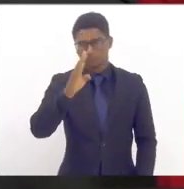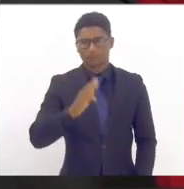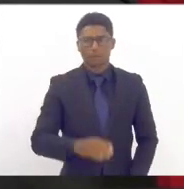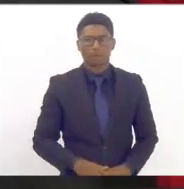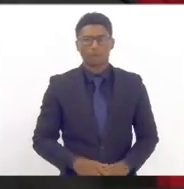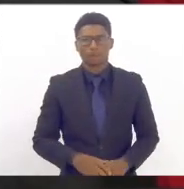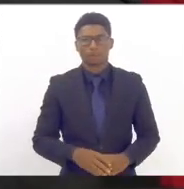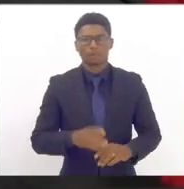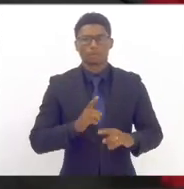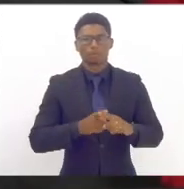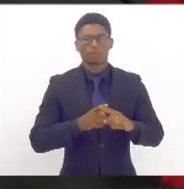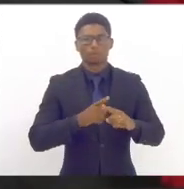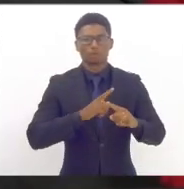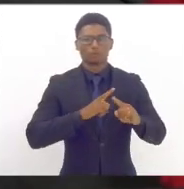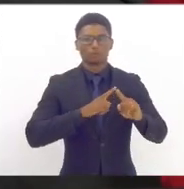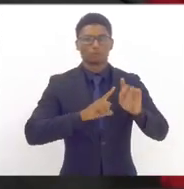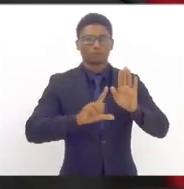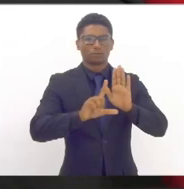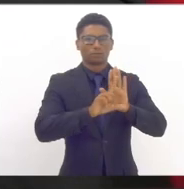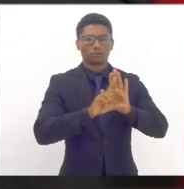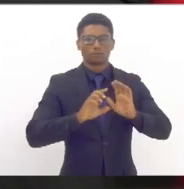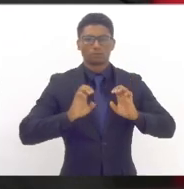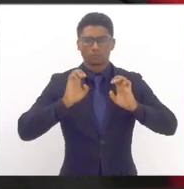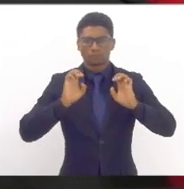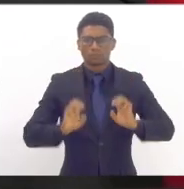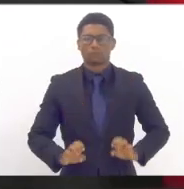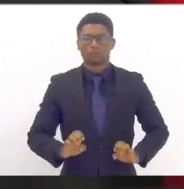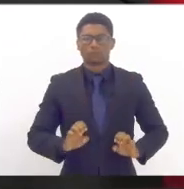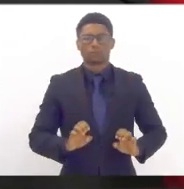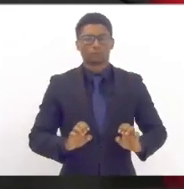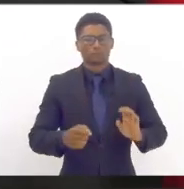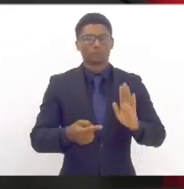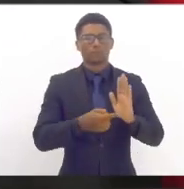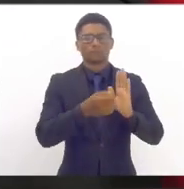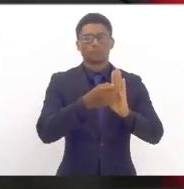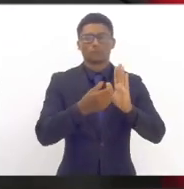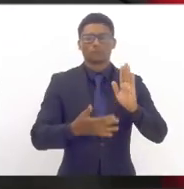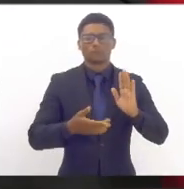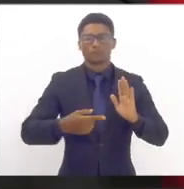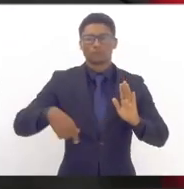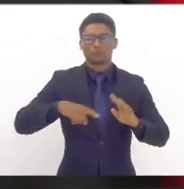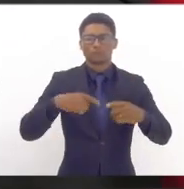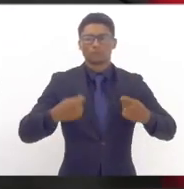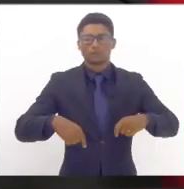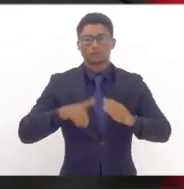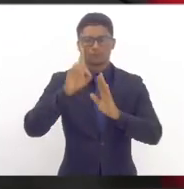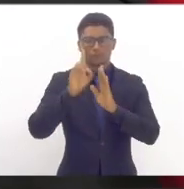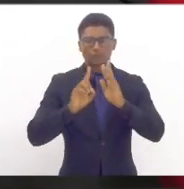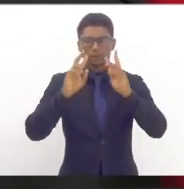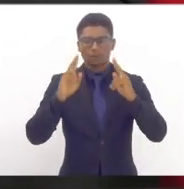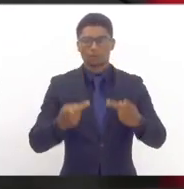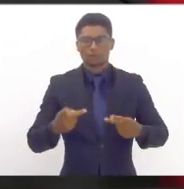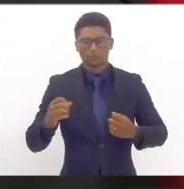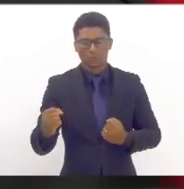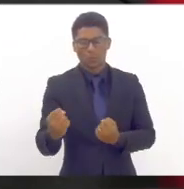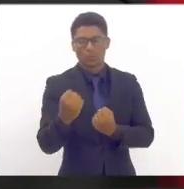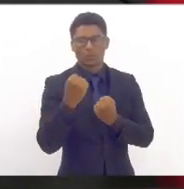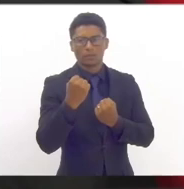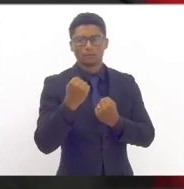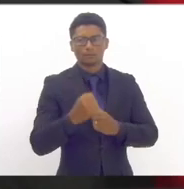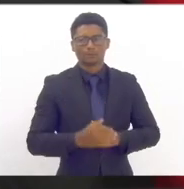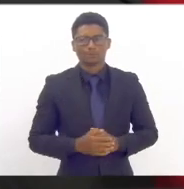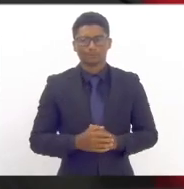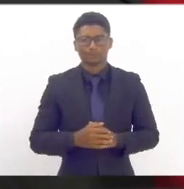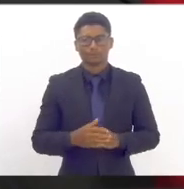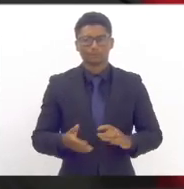nosso código de ética que diz que precisamos defender os direitos humanos. E eu não vi